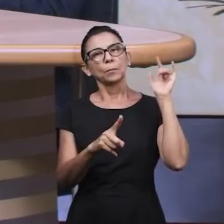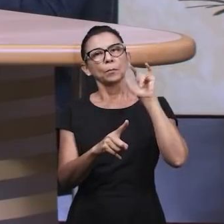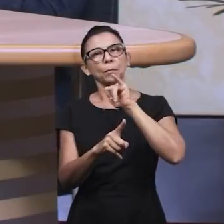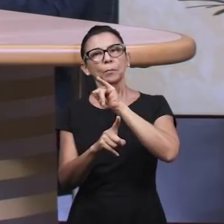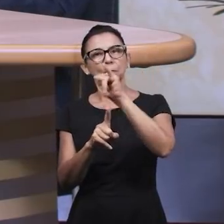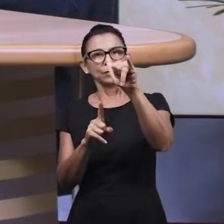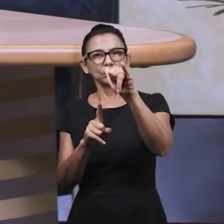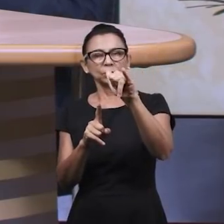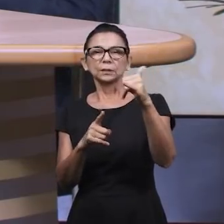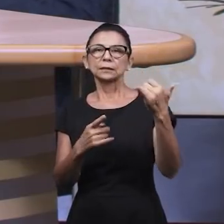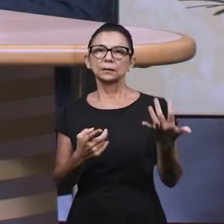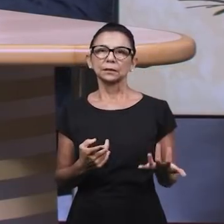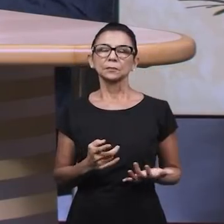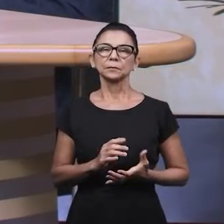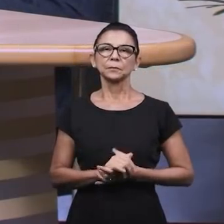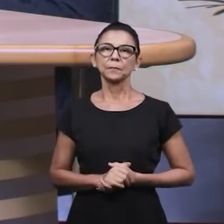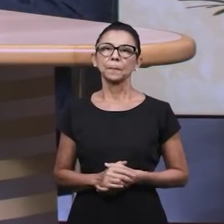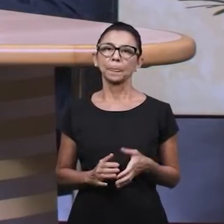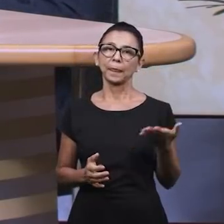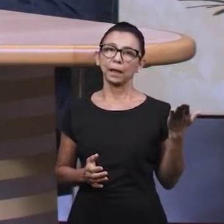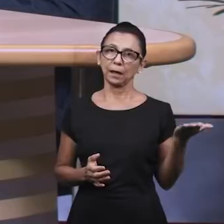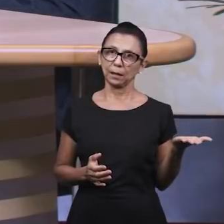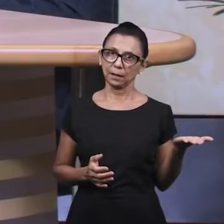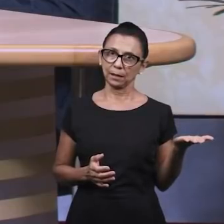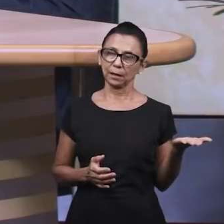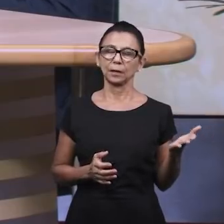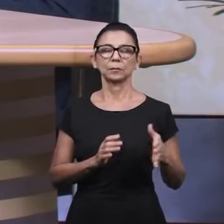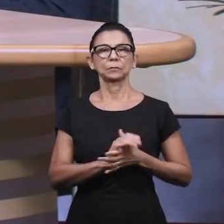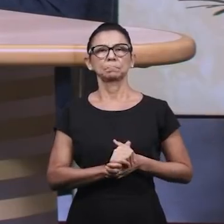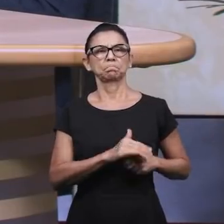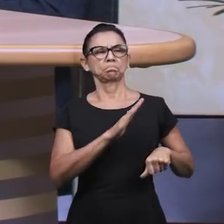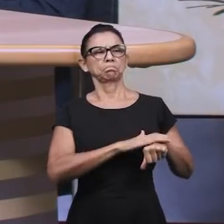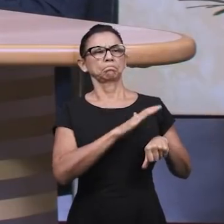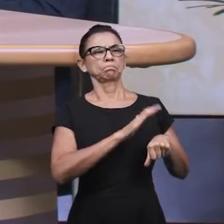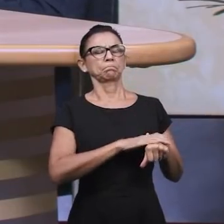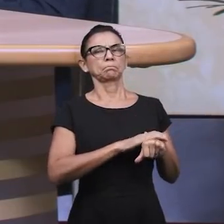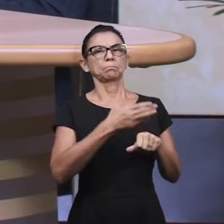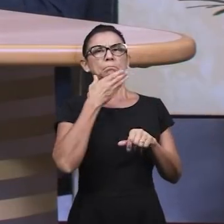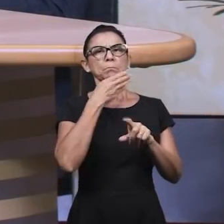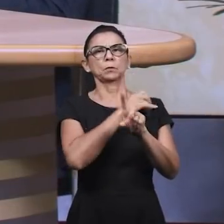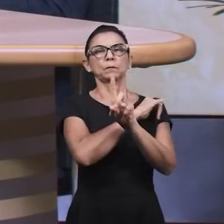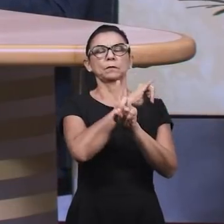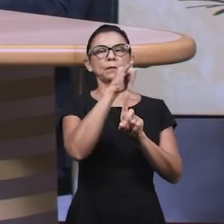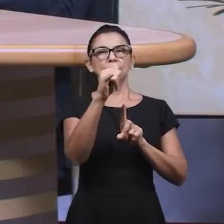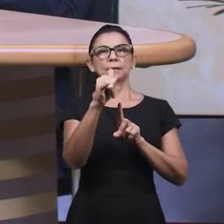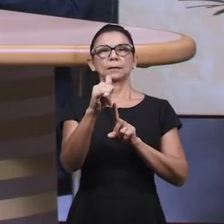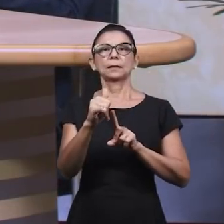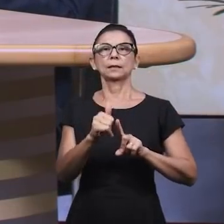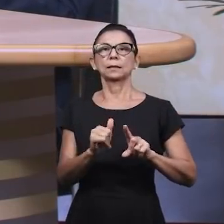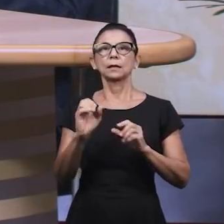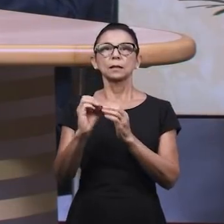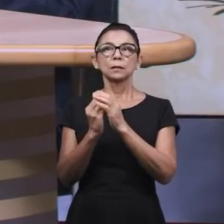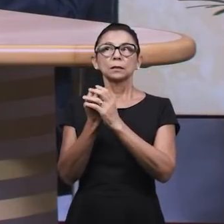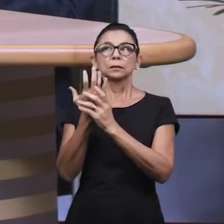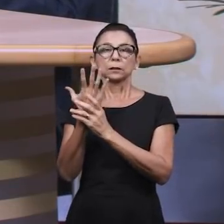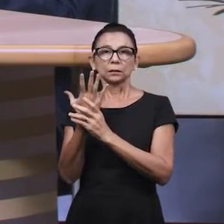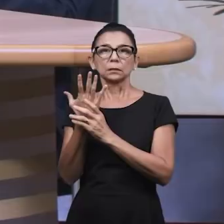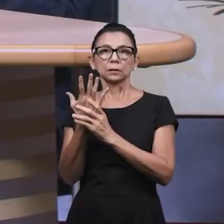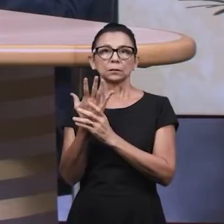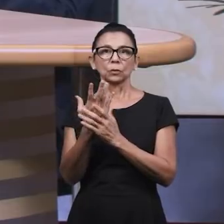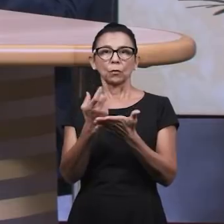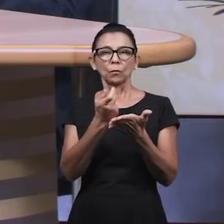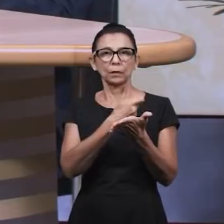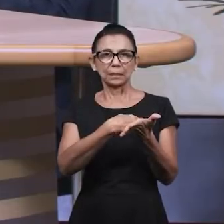Jesus, ele também assume a condição também de profeta. Os salmos que ele compôs a respeito do